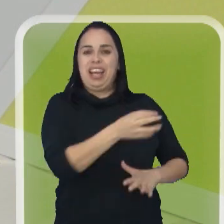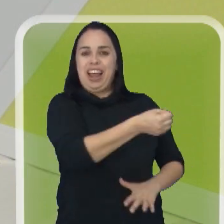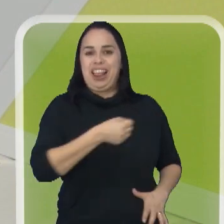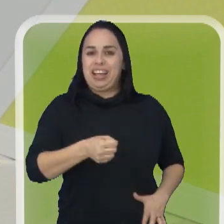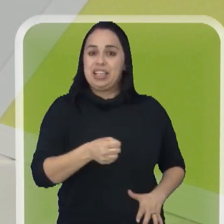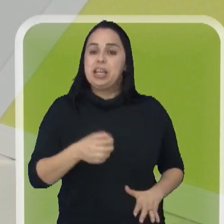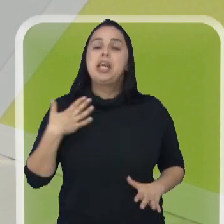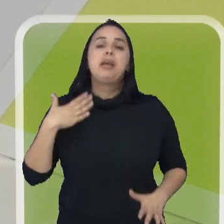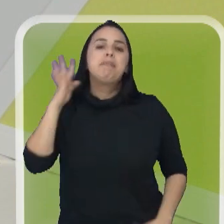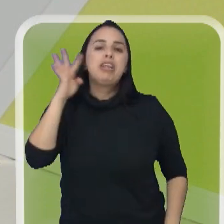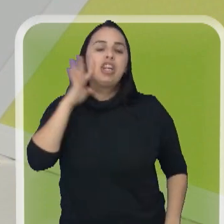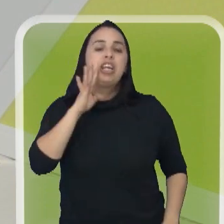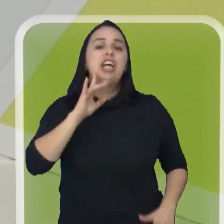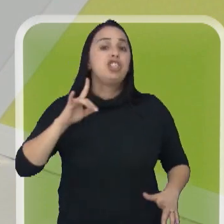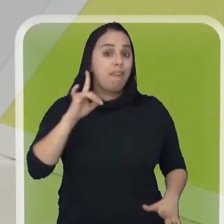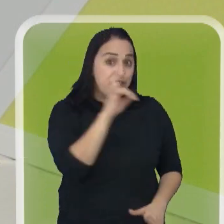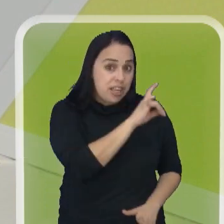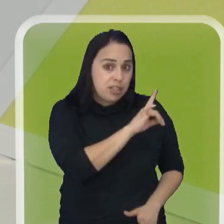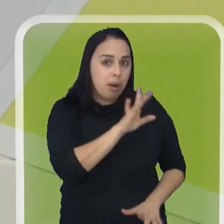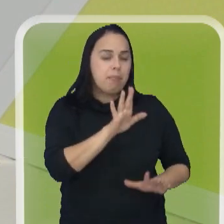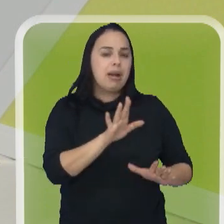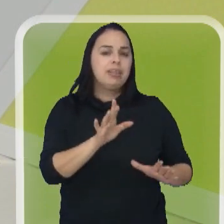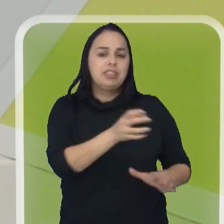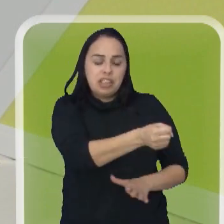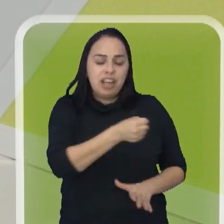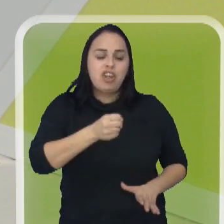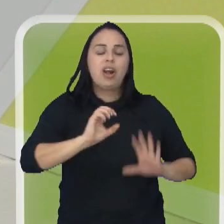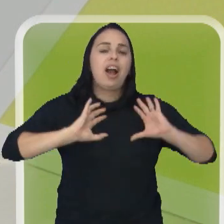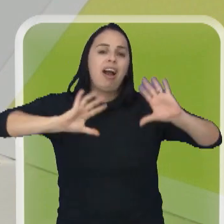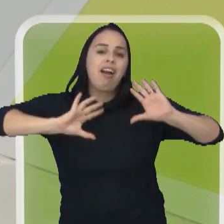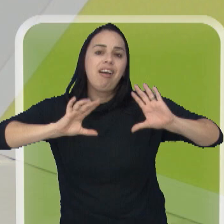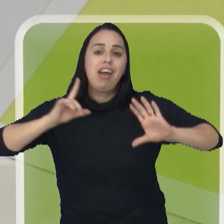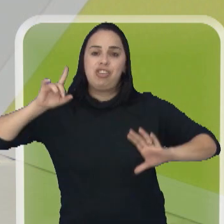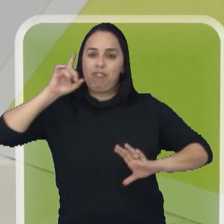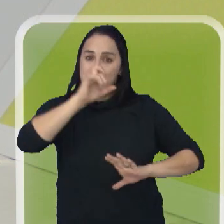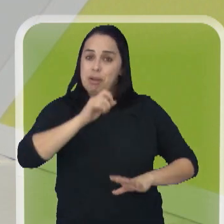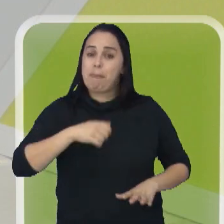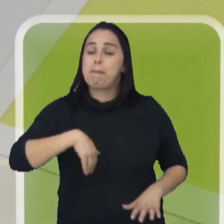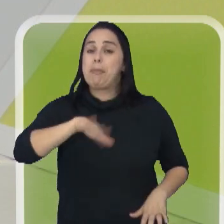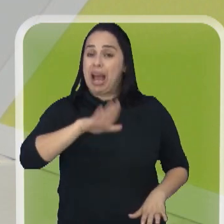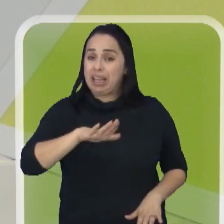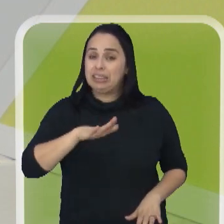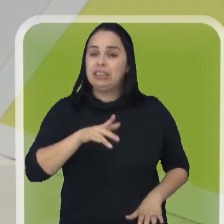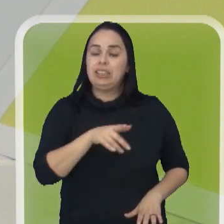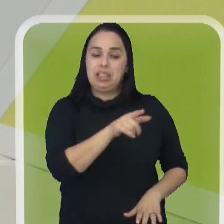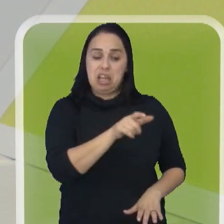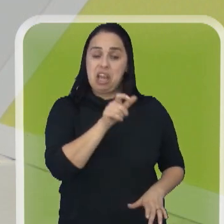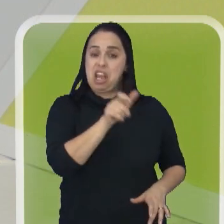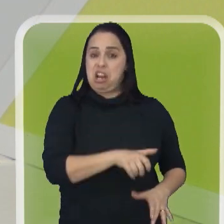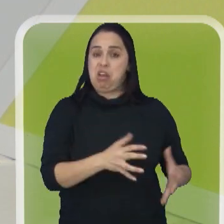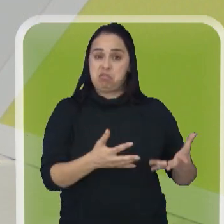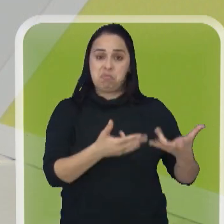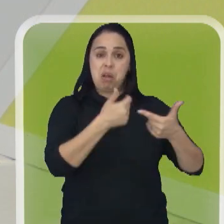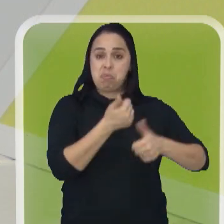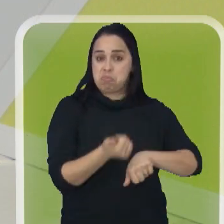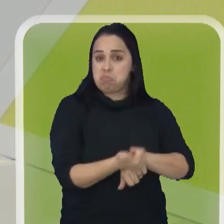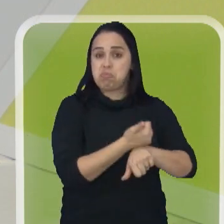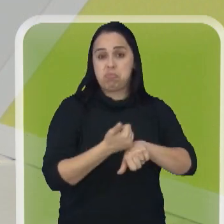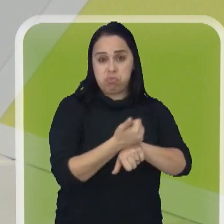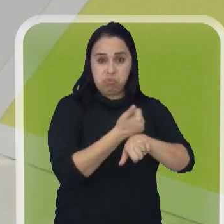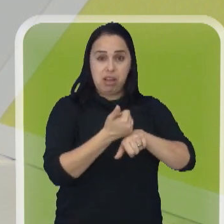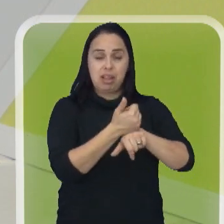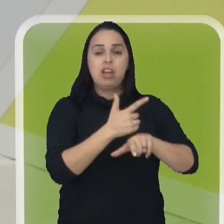difícil, sem ele, com ele, fica muito mais difícil. Mas, queira ou não, ele é uma atração dentro de quadro, porque é um jogador espetacular,